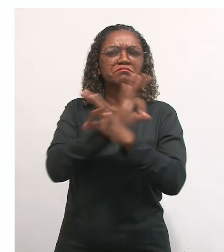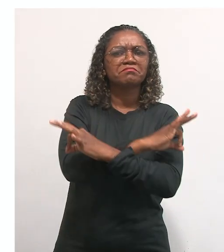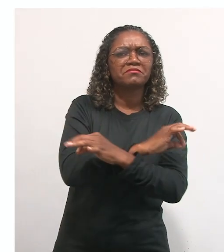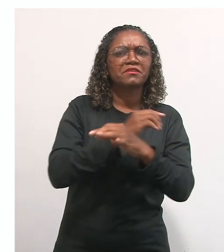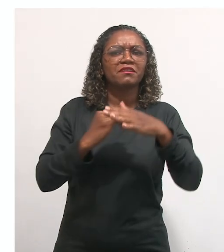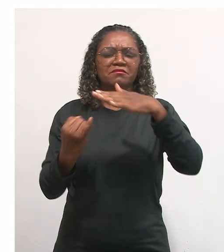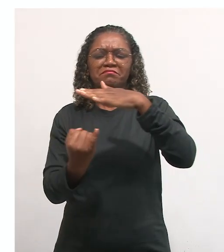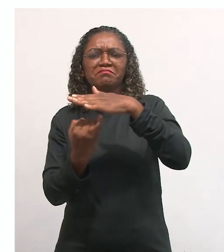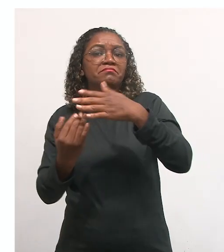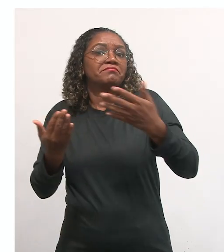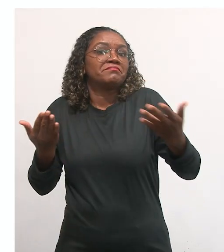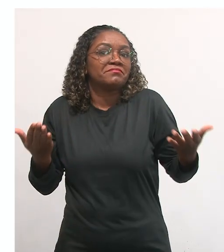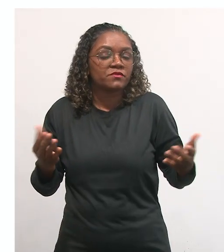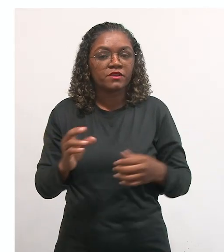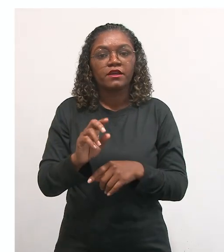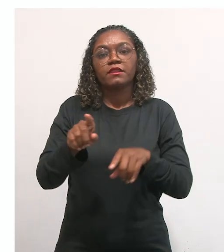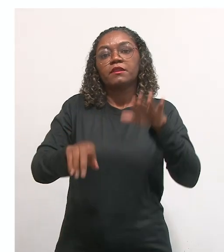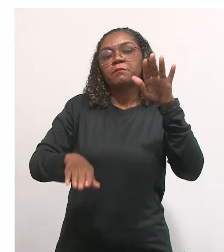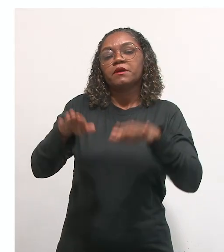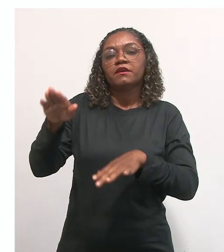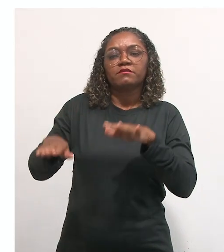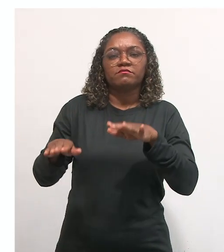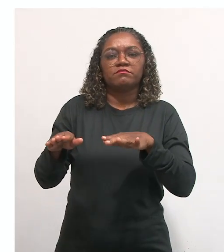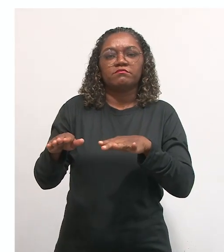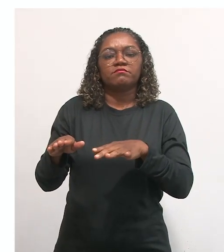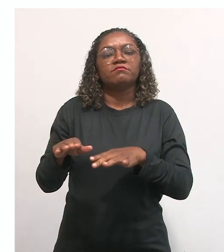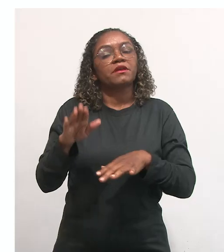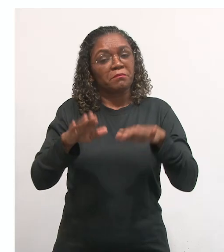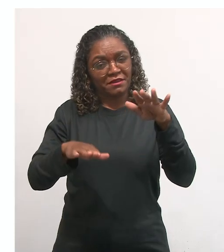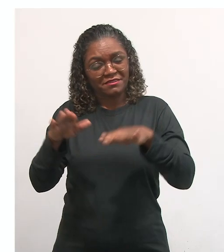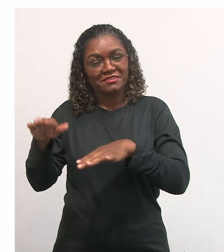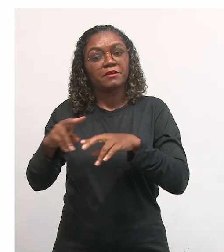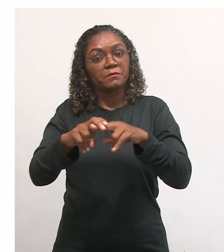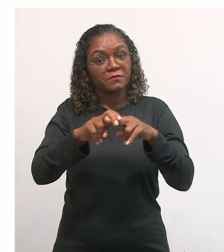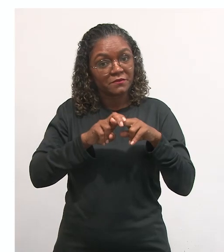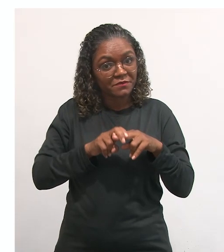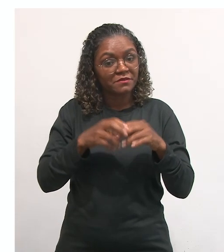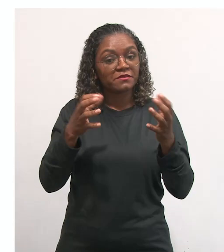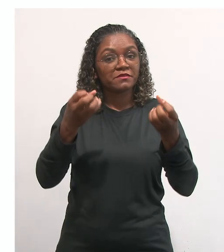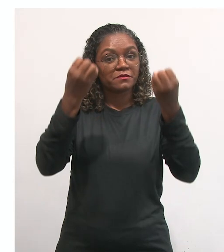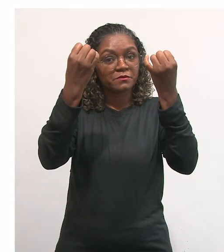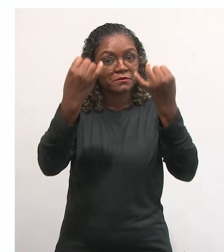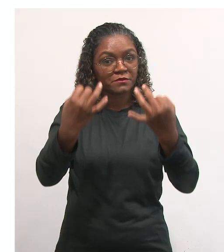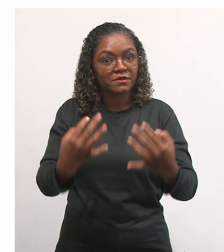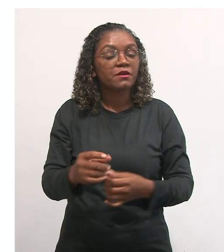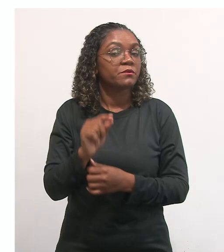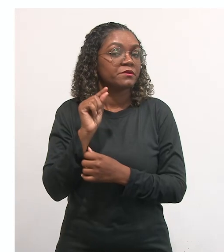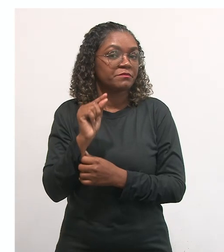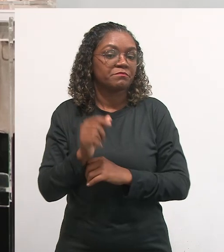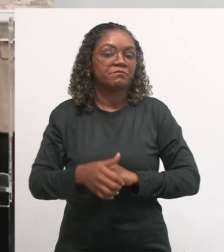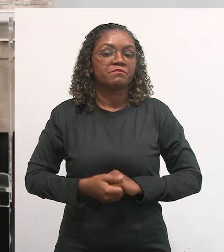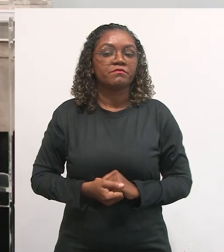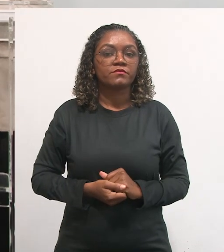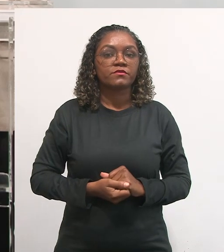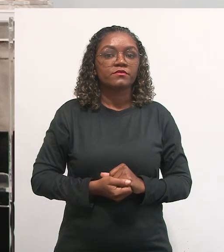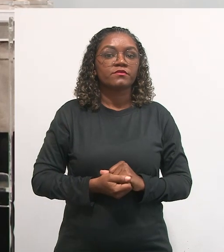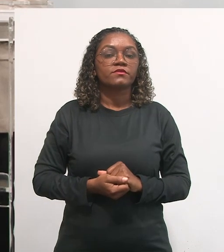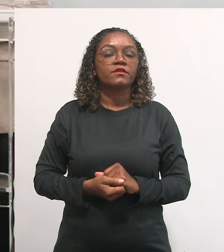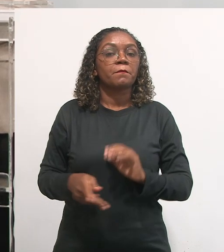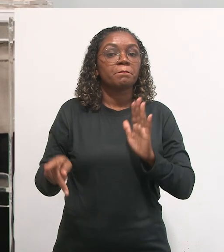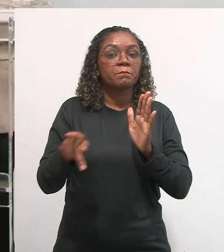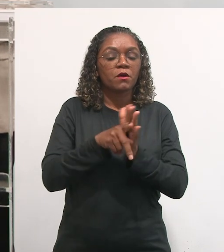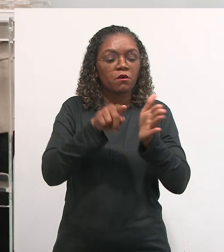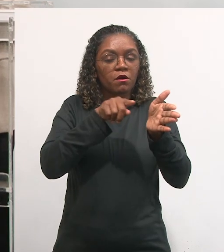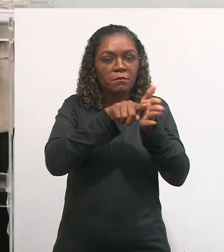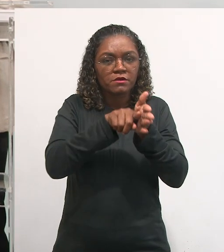custar o emprego ou né a empresa então é por isso que eu quero te contar que a escrita científica